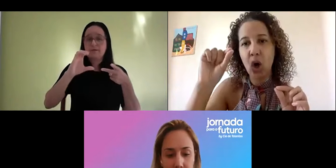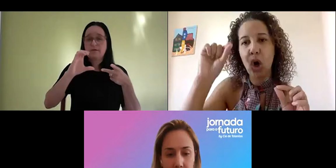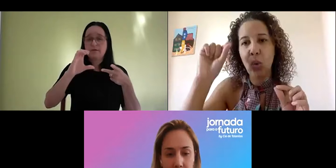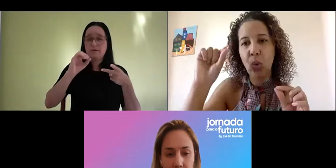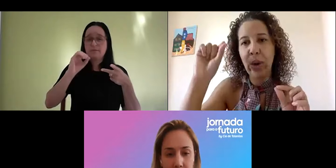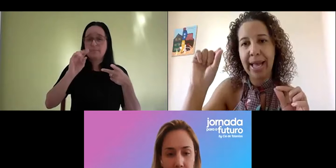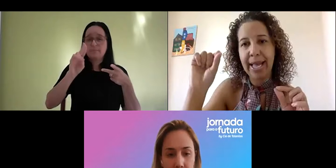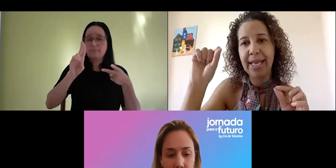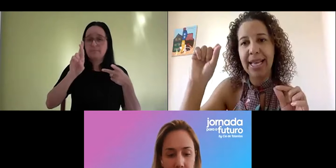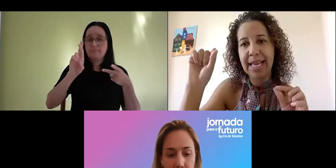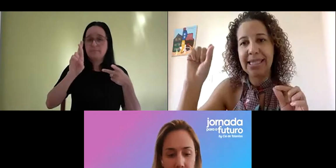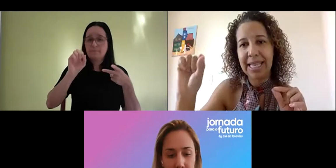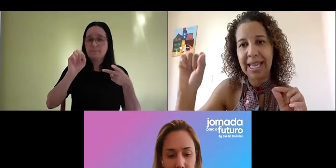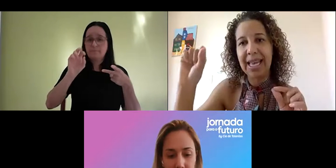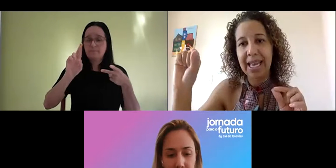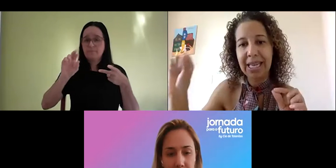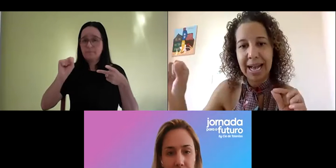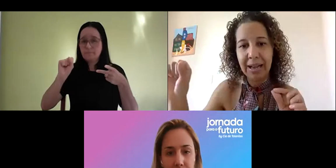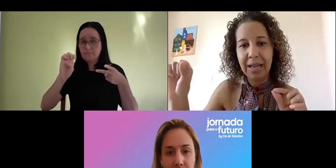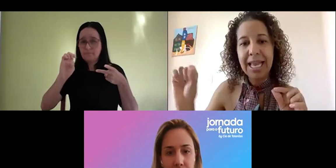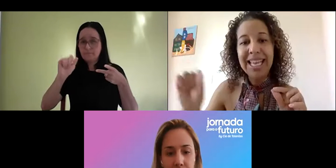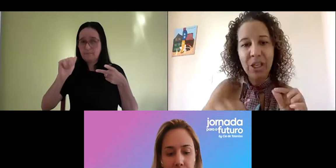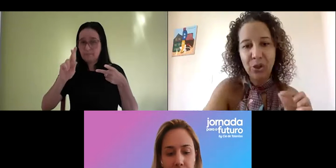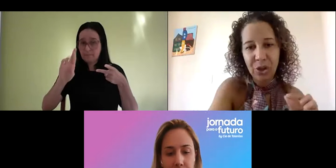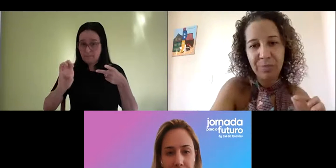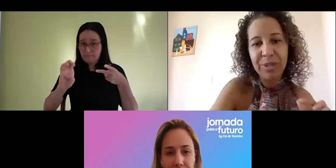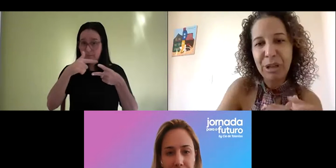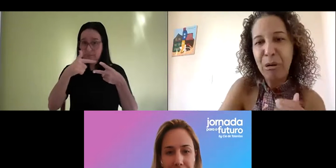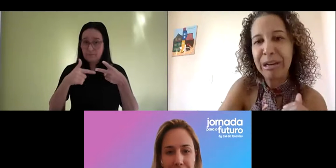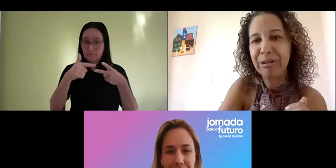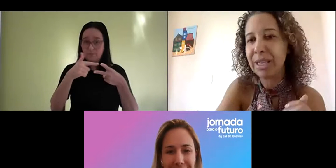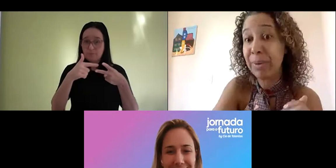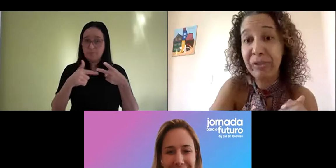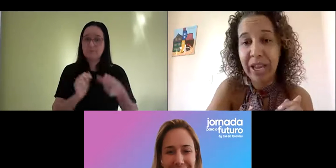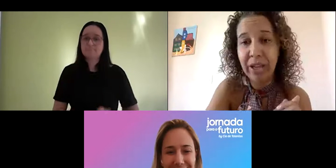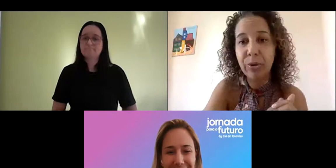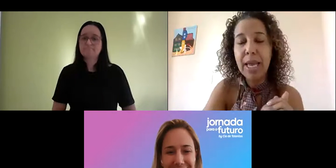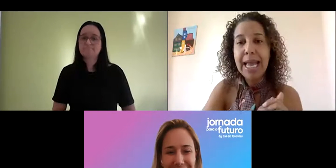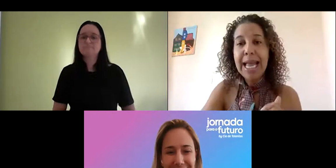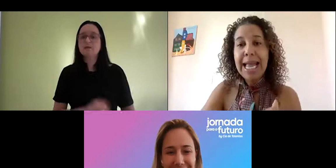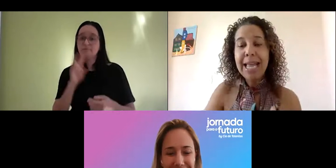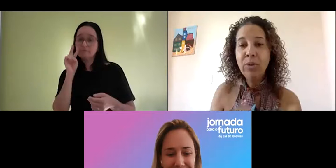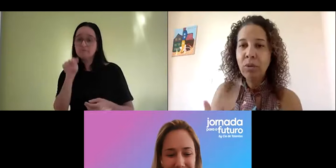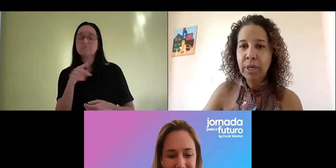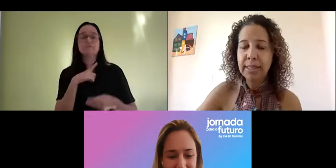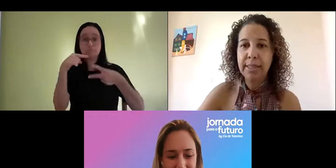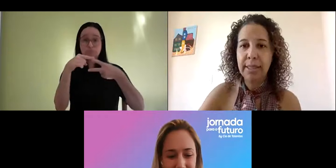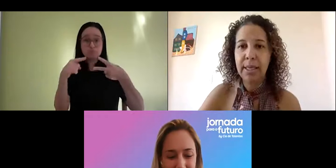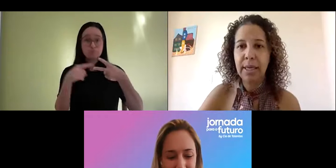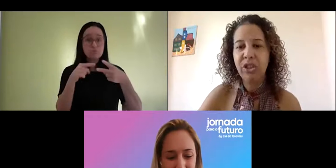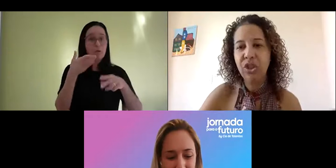-O-U-R-S-E-R-A, isso, o pessoal está colocando aqui, perfeito. Eu não